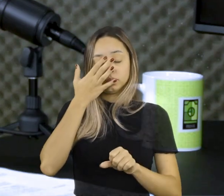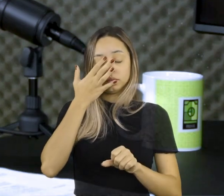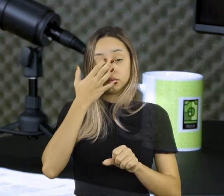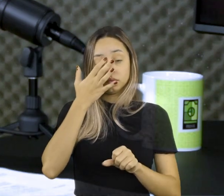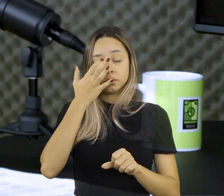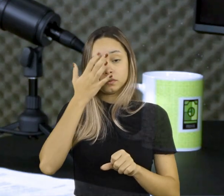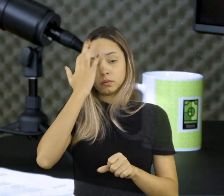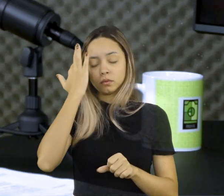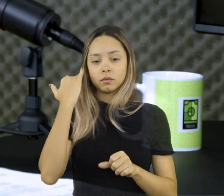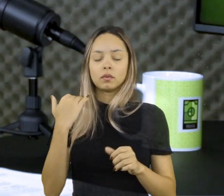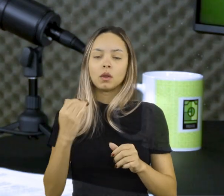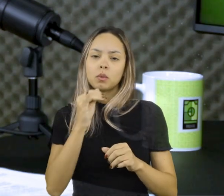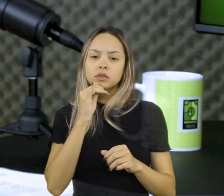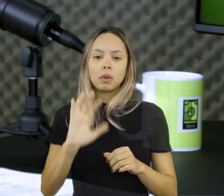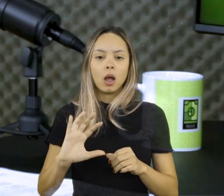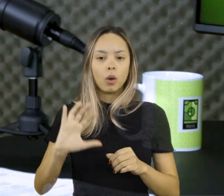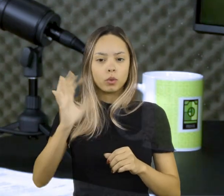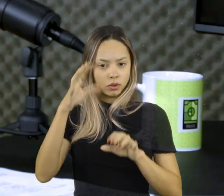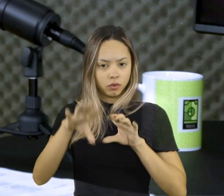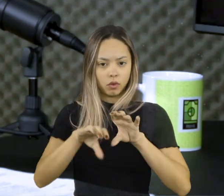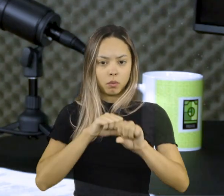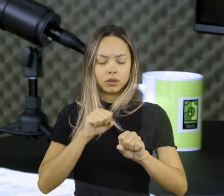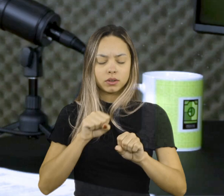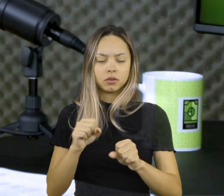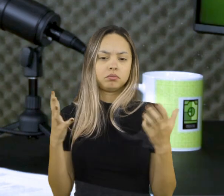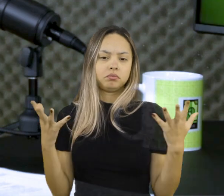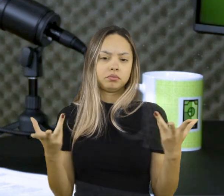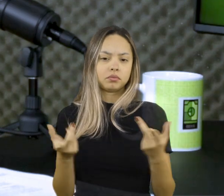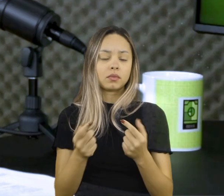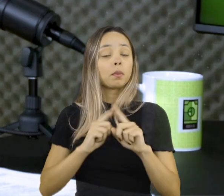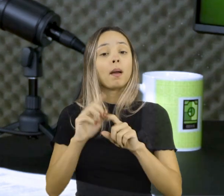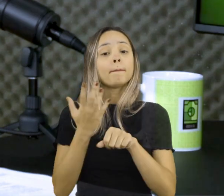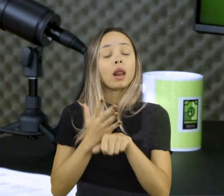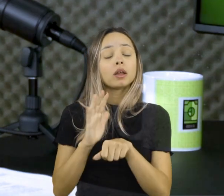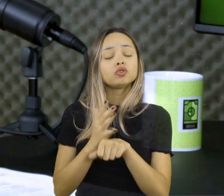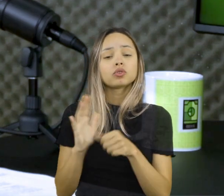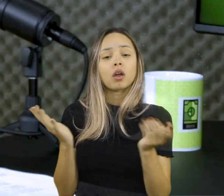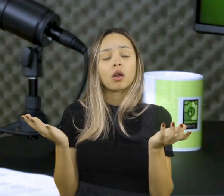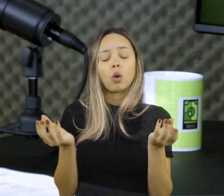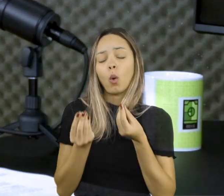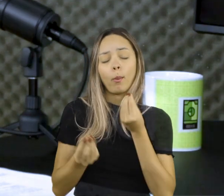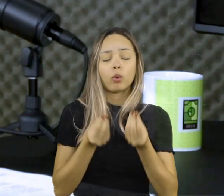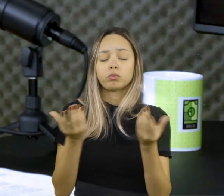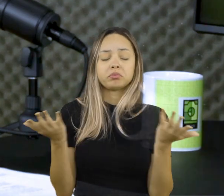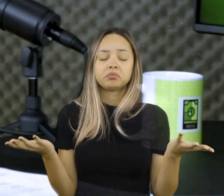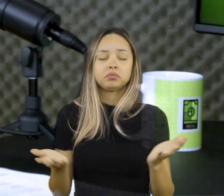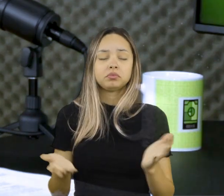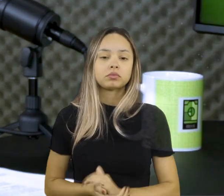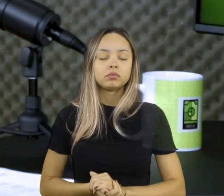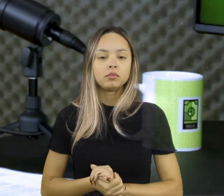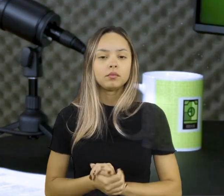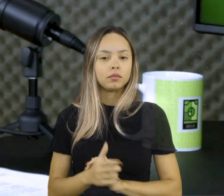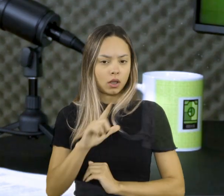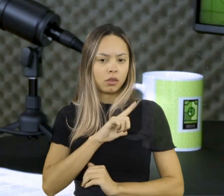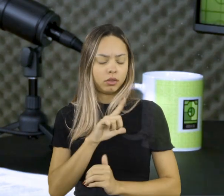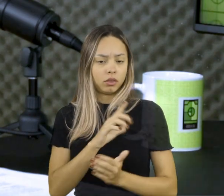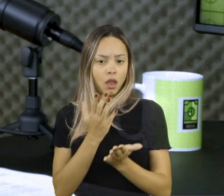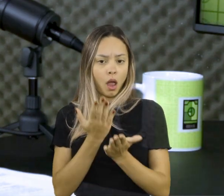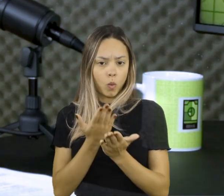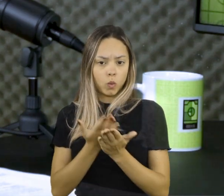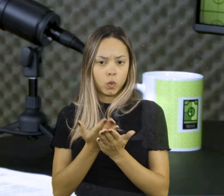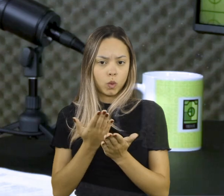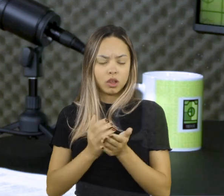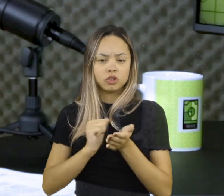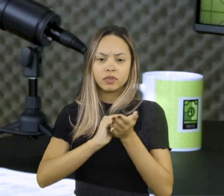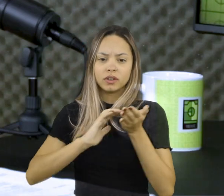Ótimo, aconteceu a formação. E essas práticas? Como essas práticas? Eu tenho aula-atividade? Eu